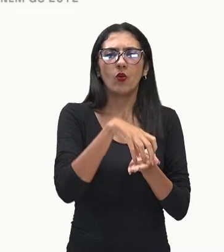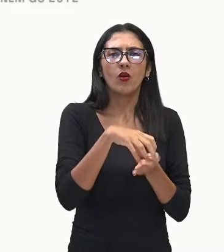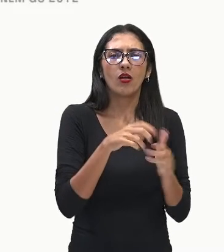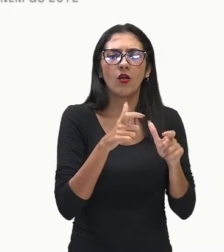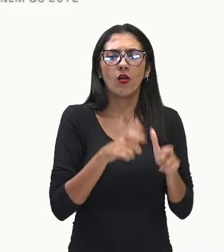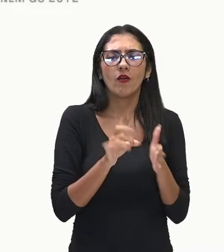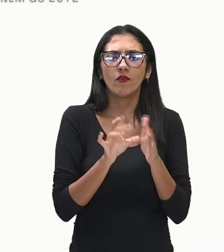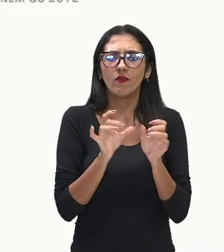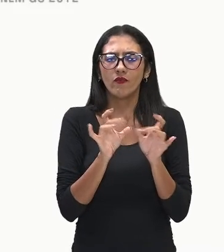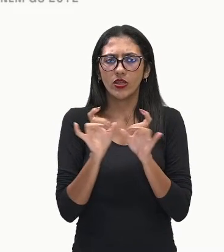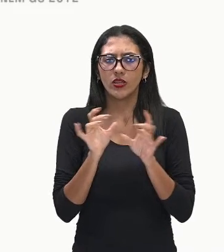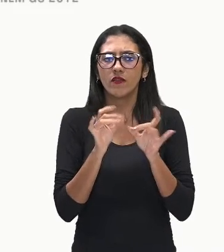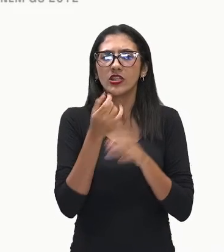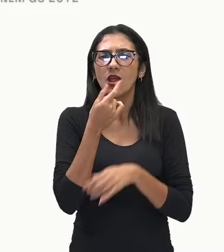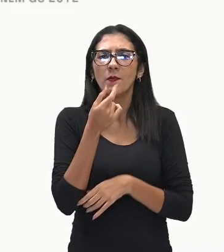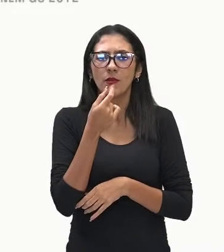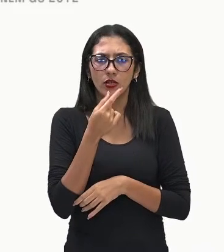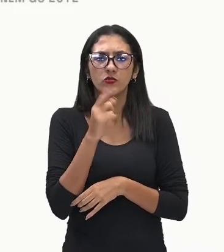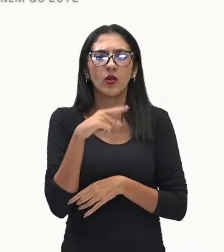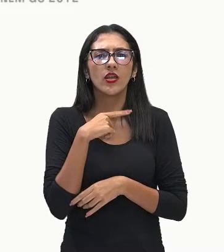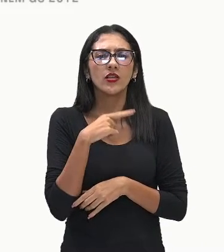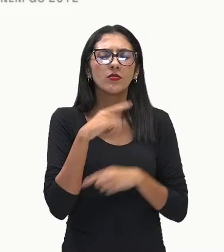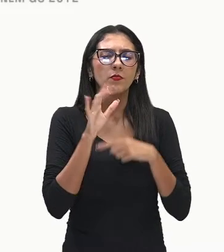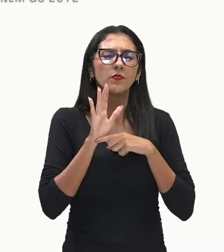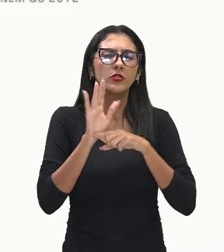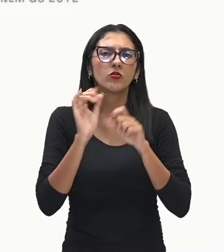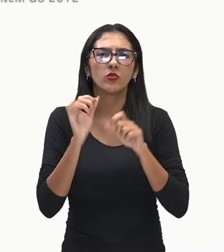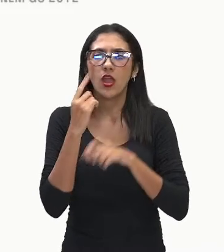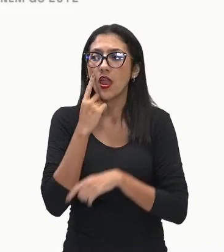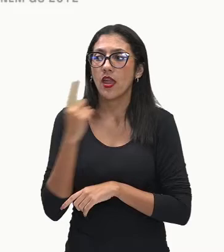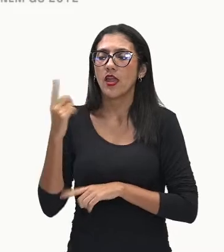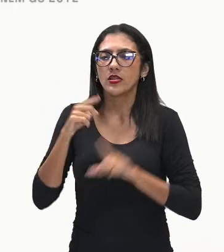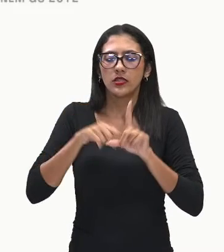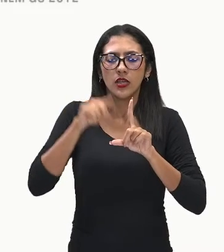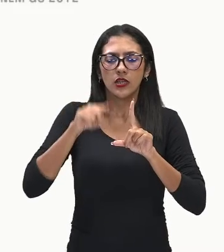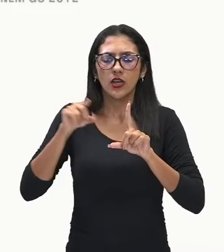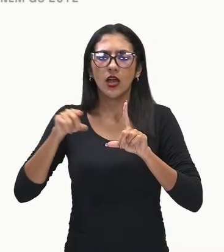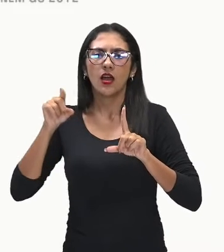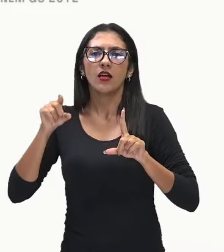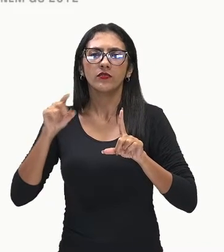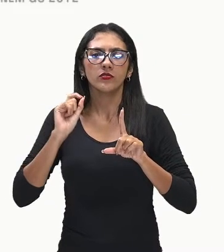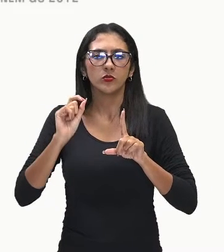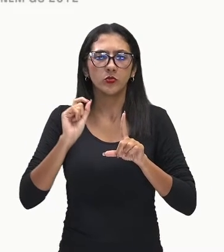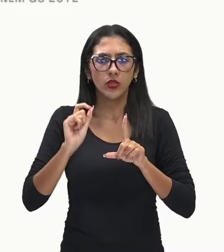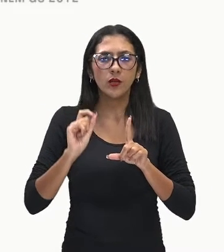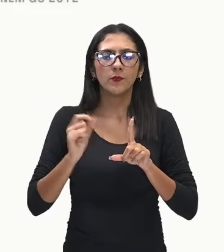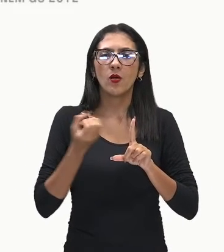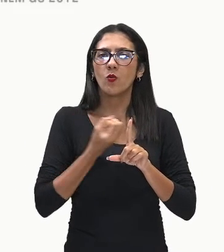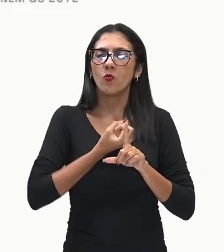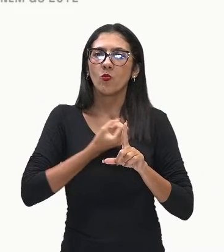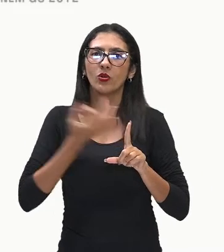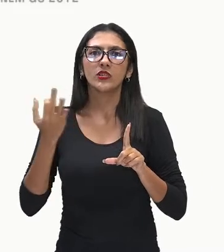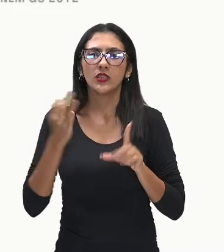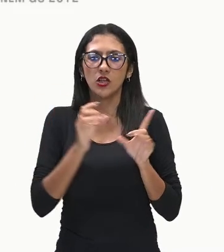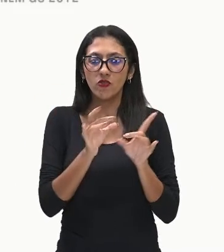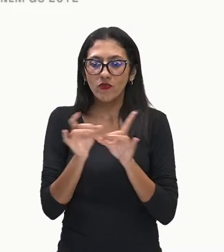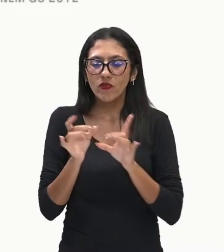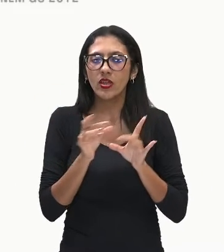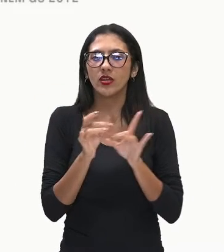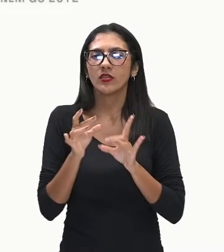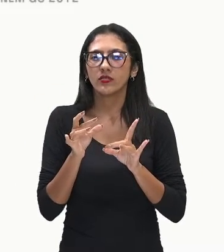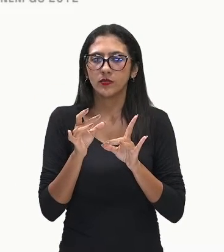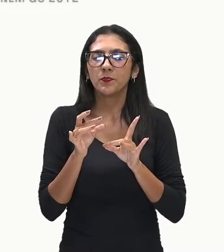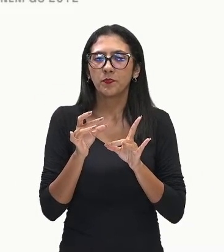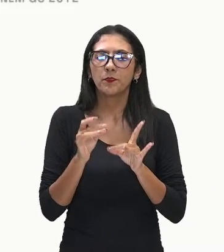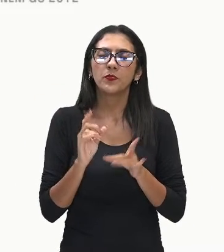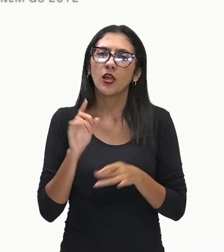gráfico mostrado a seguir, que apresenta a evolução de total de vendas em reais de um certo medicamento ao